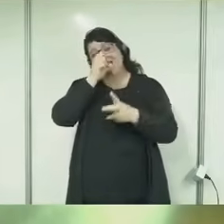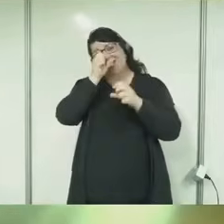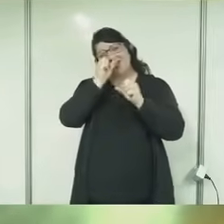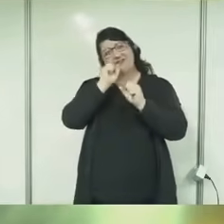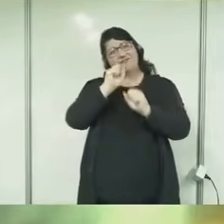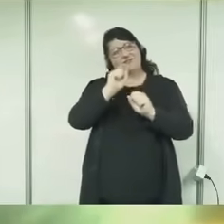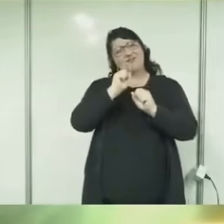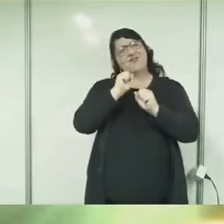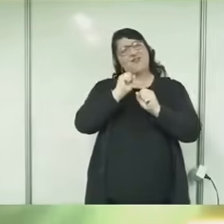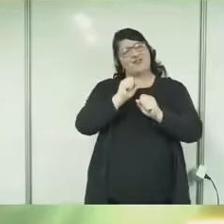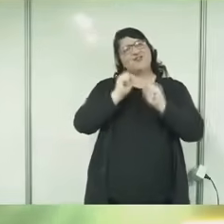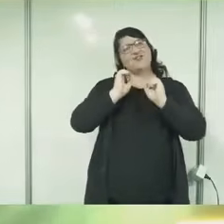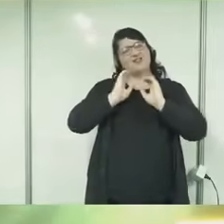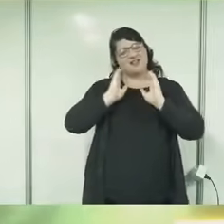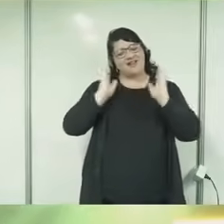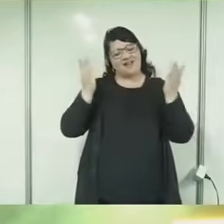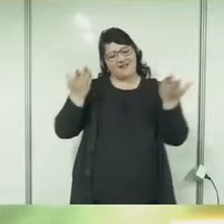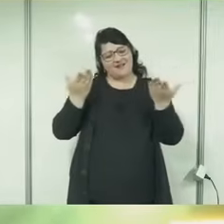sei